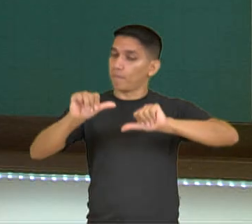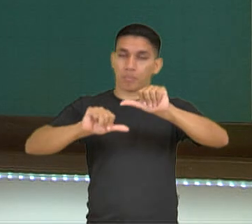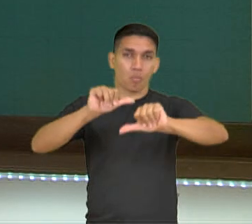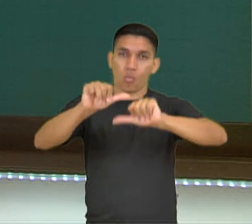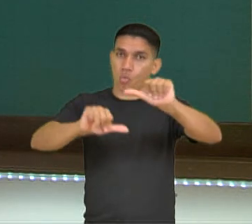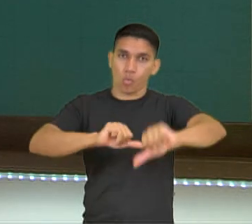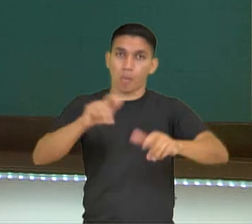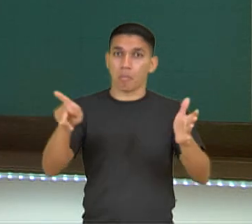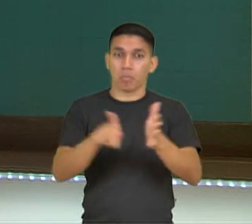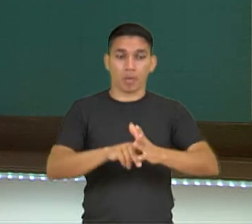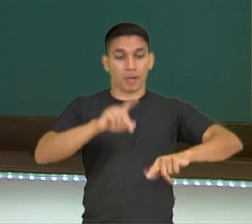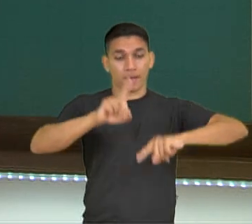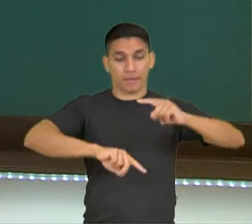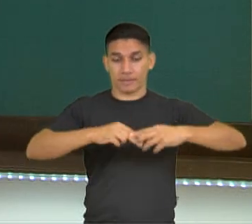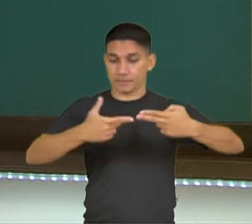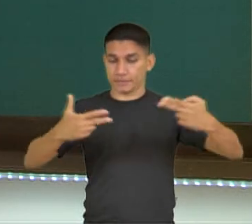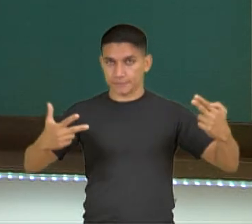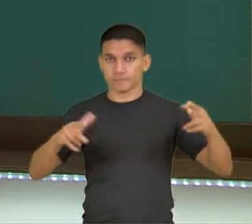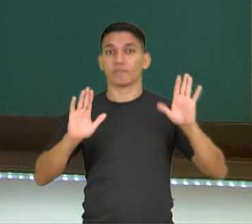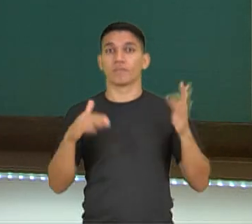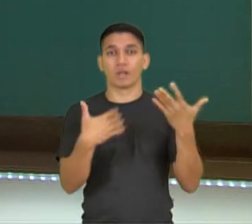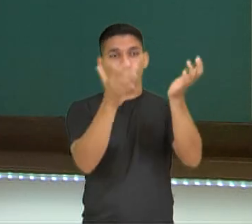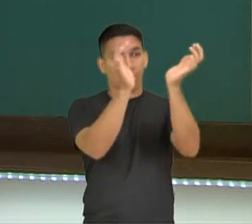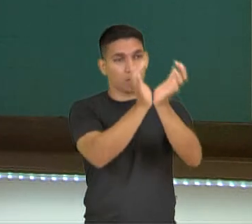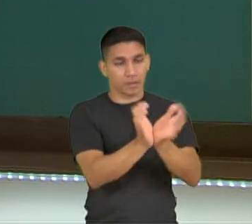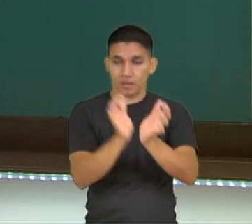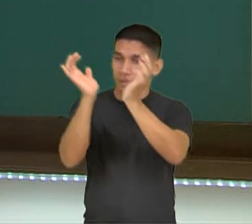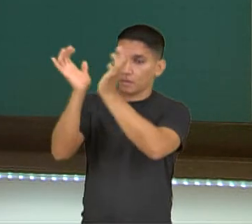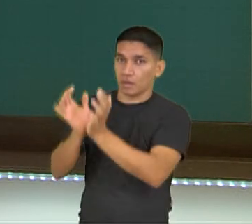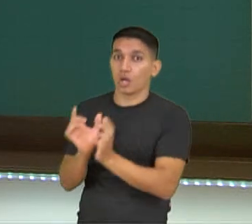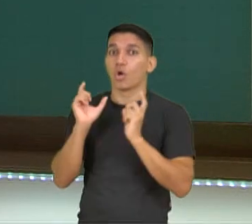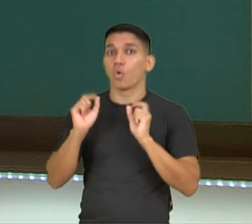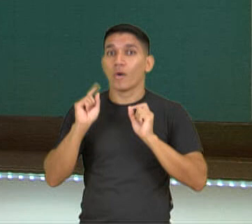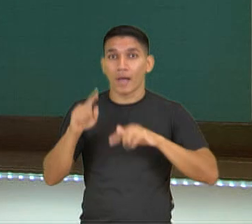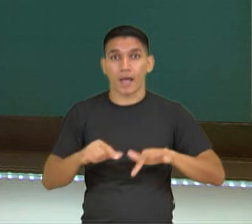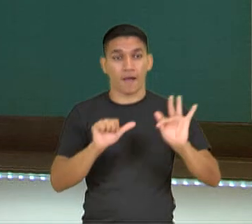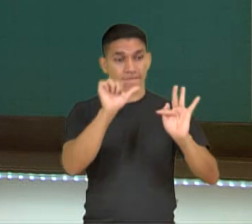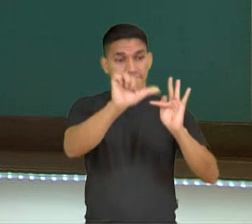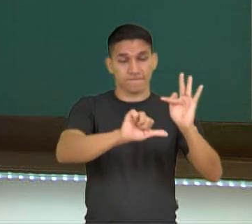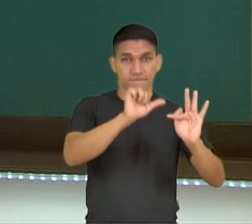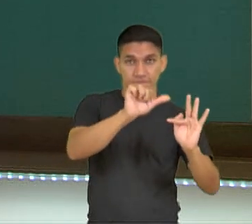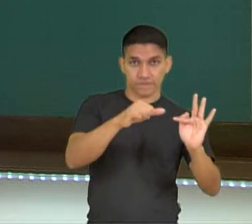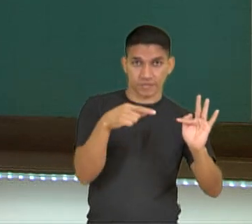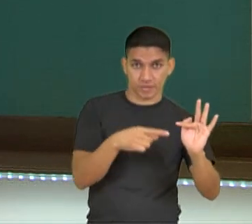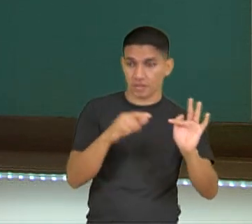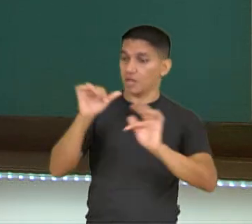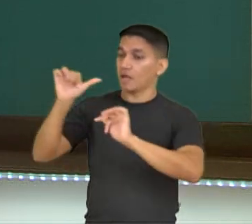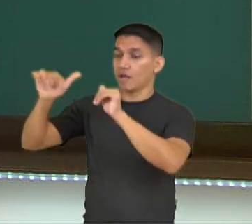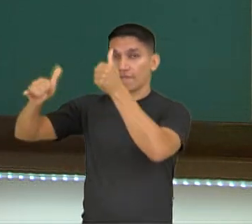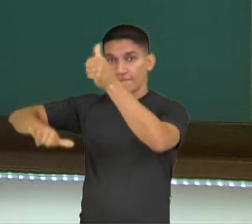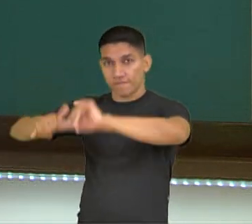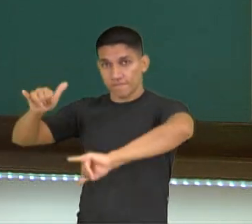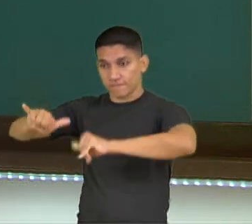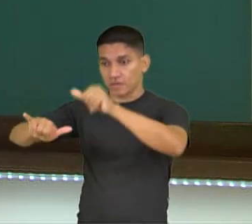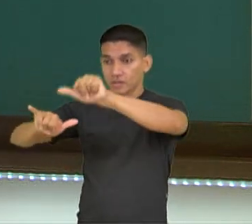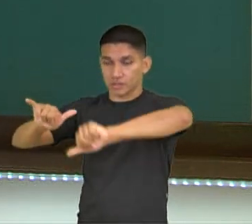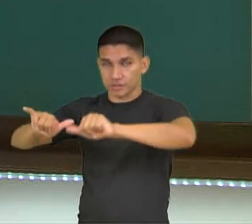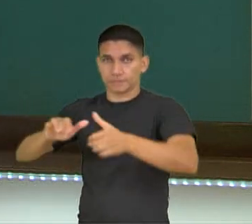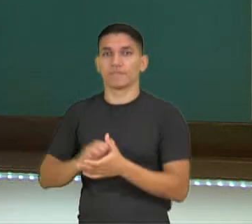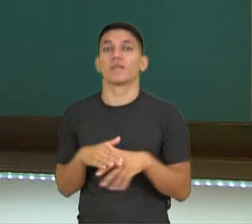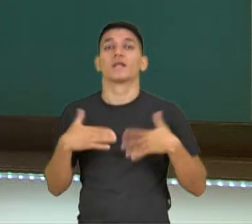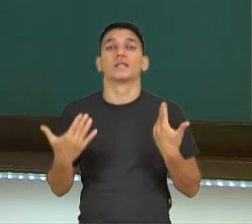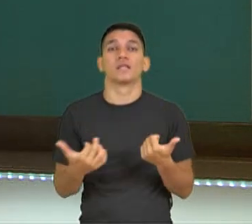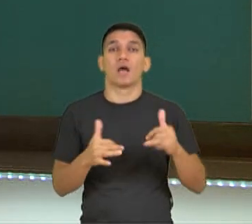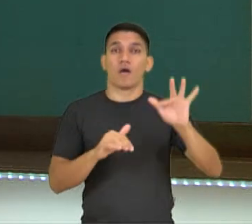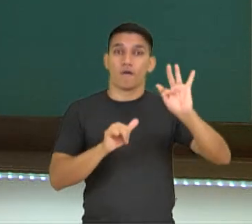transformação da matéria. Aí a gente pode classificar esses fenômenos em fenômenos físicos e químicos, tá? Então, um fenômeno